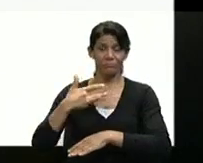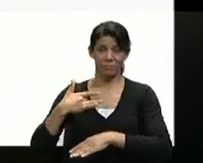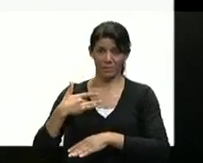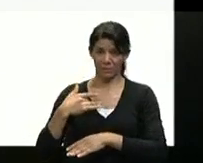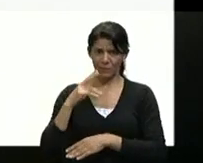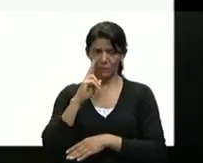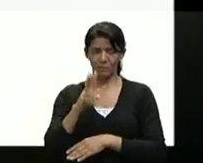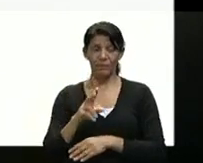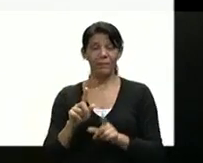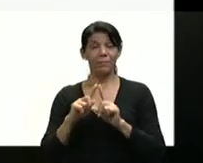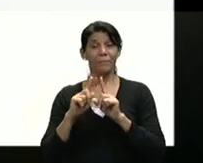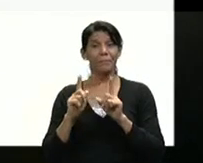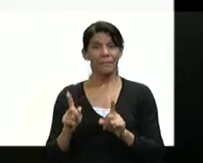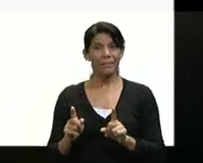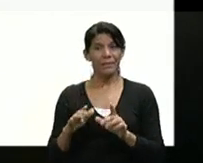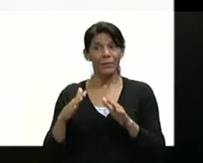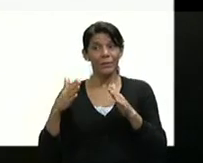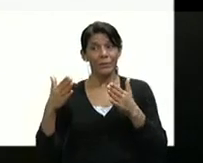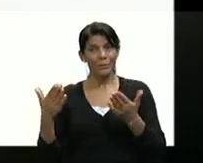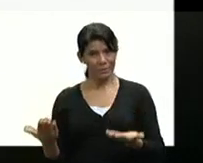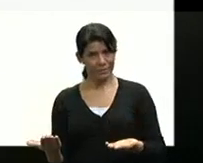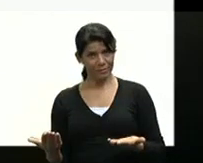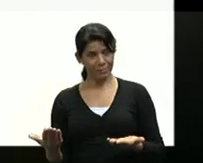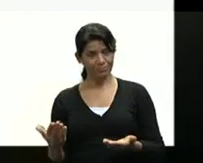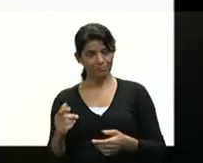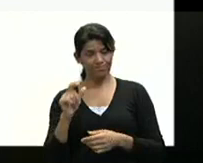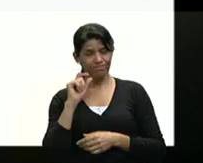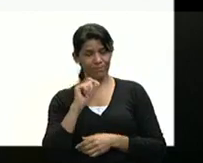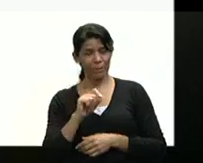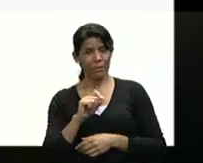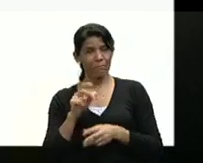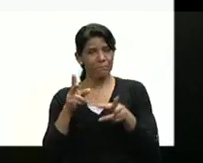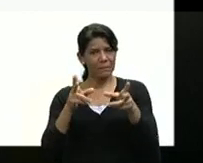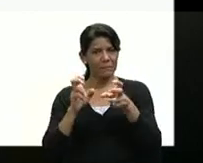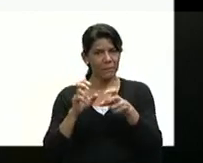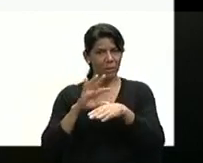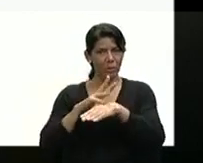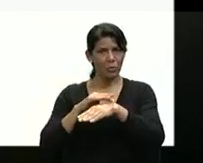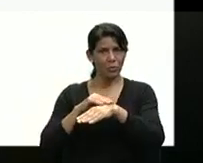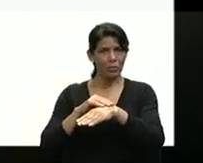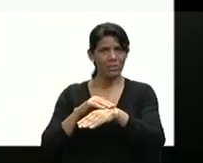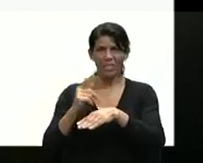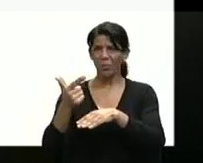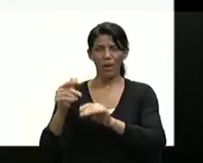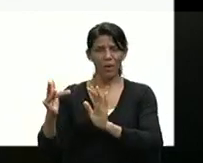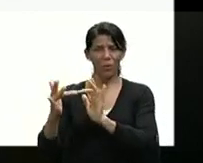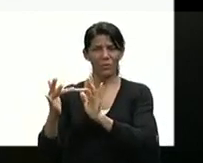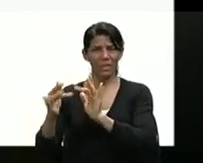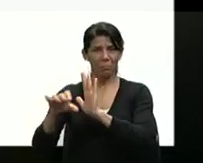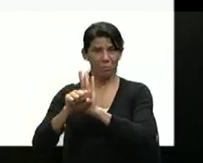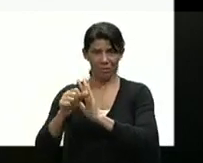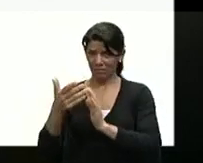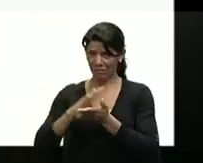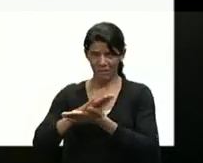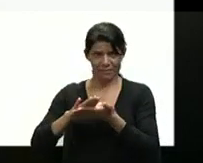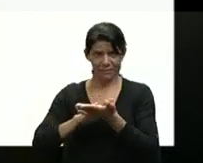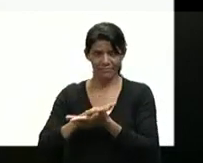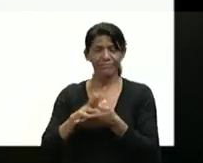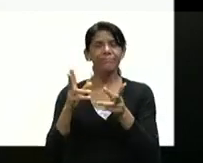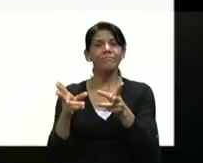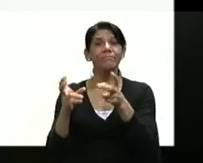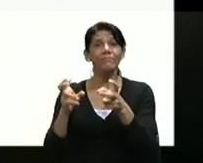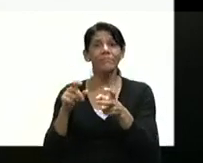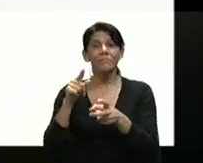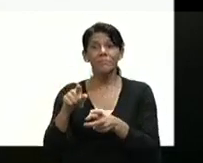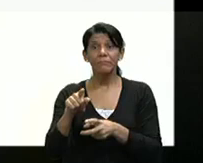saúde. Mas, quando nós chegamos às doenças e agravos não transmissíveis, nós verificamos que,